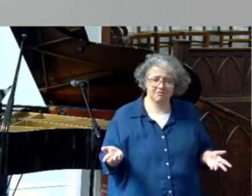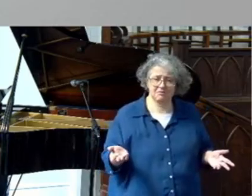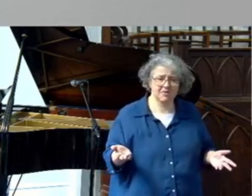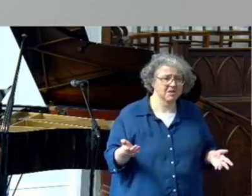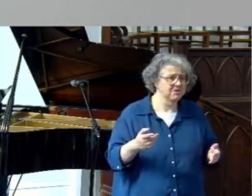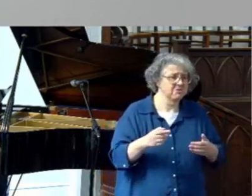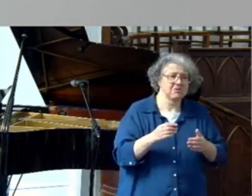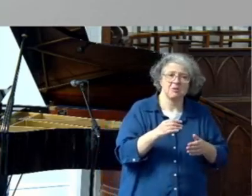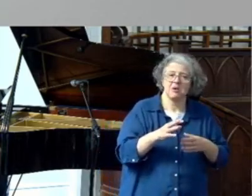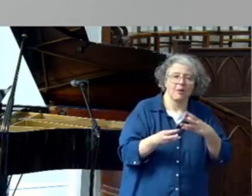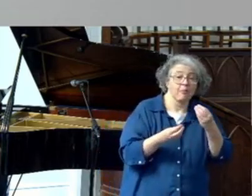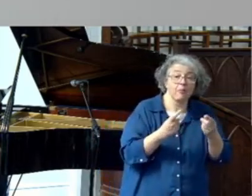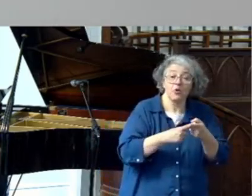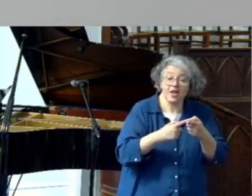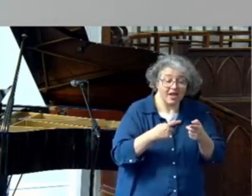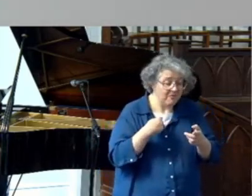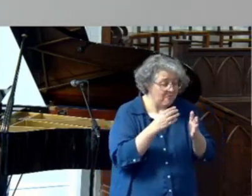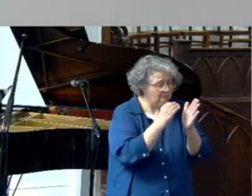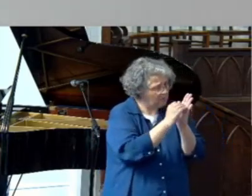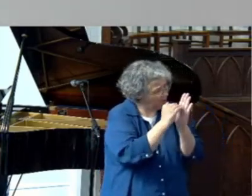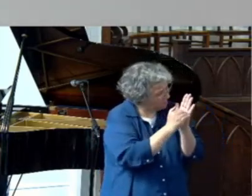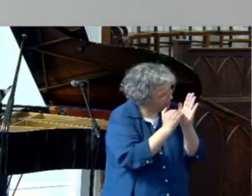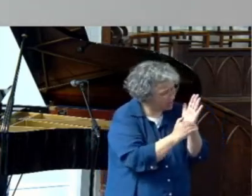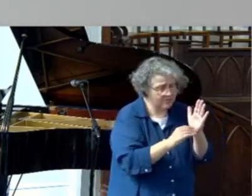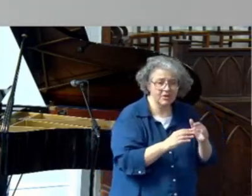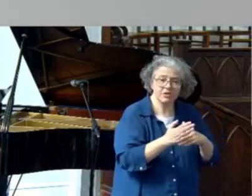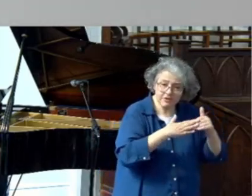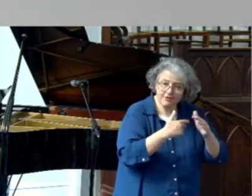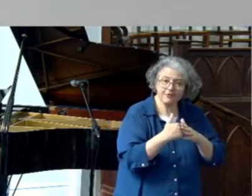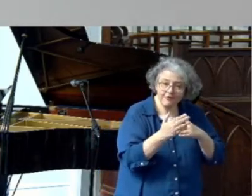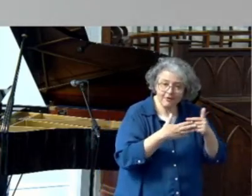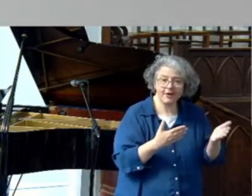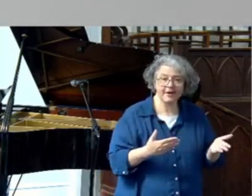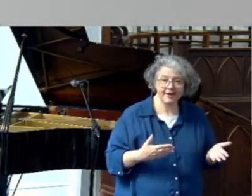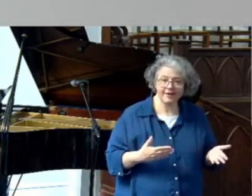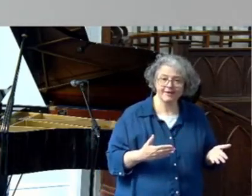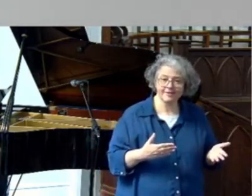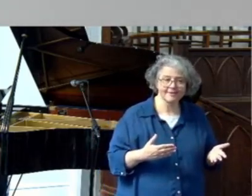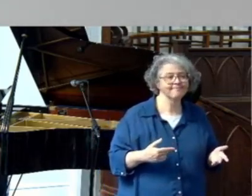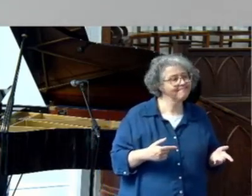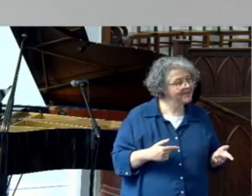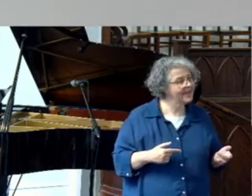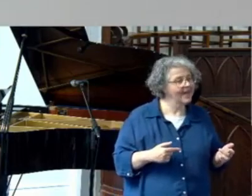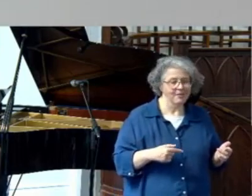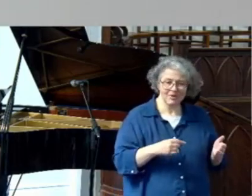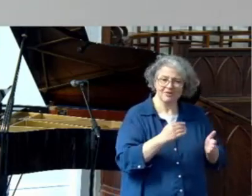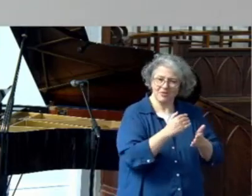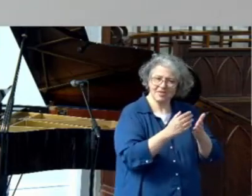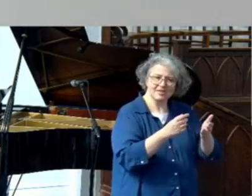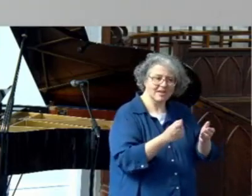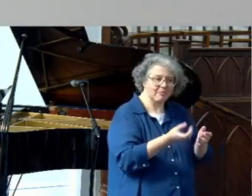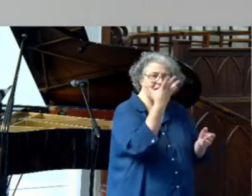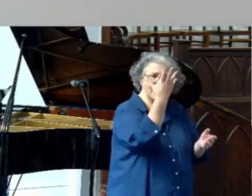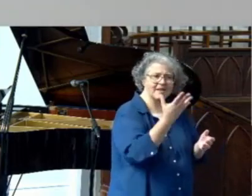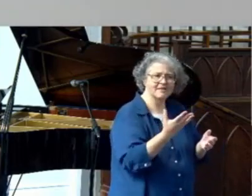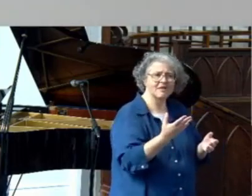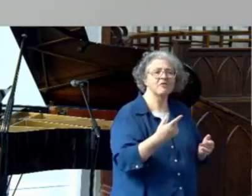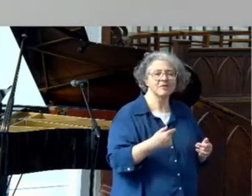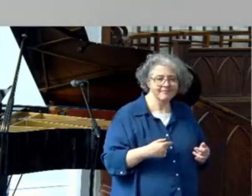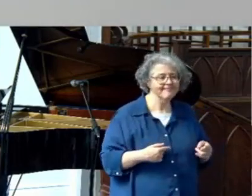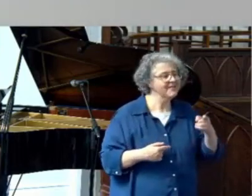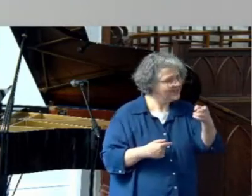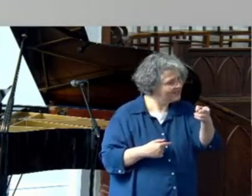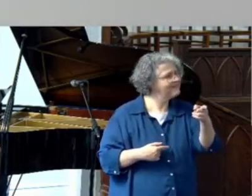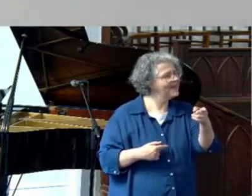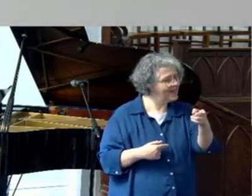Quantos planos a gente faz? Quantas coisas aparecem diante de nós e a gente pensa assim, é isso, vamos lá, é isso que Deus quer.